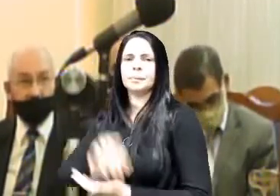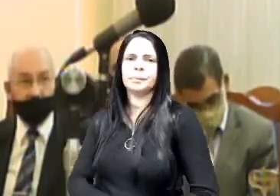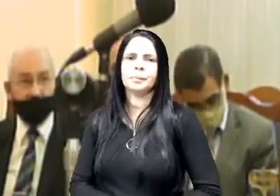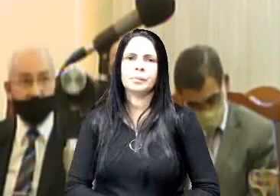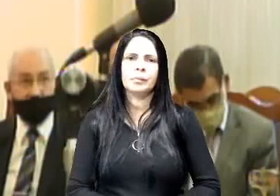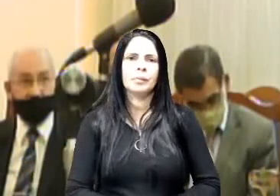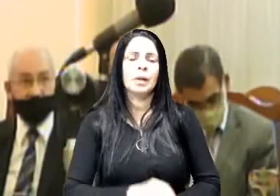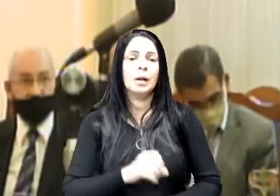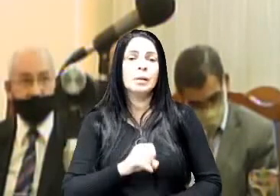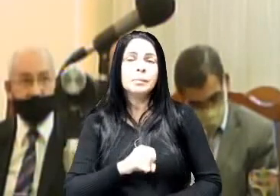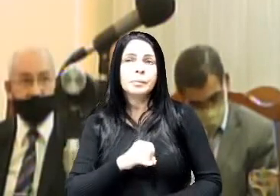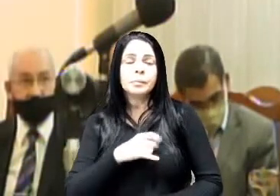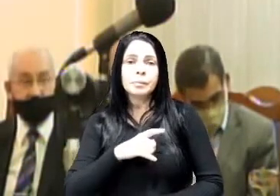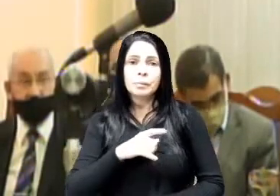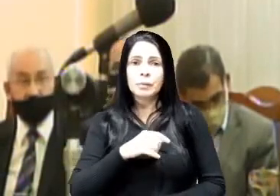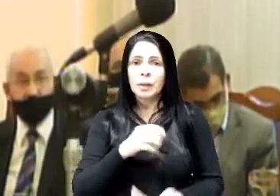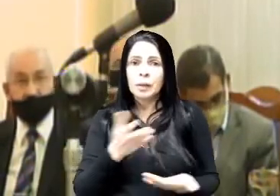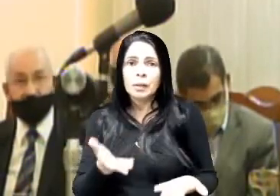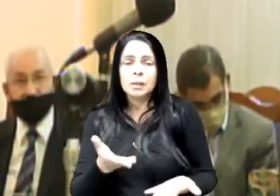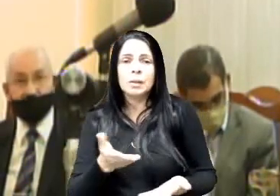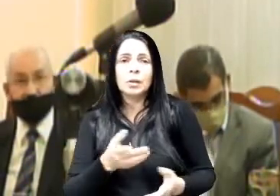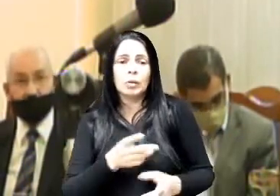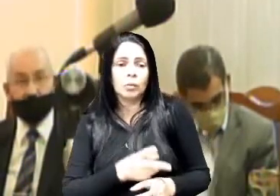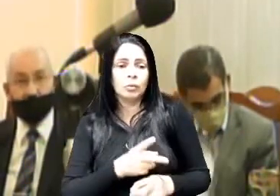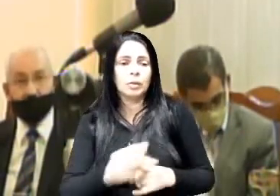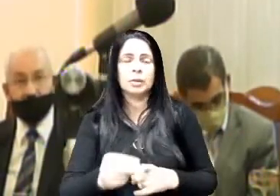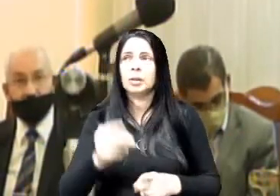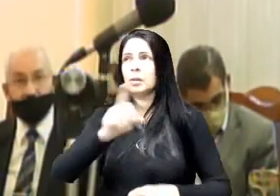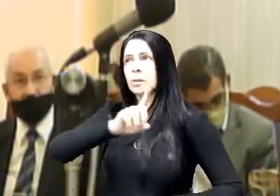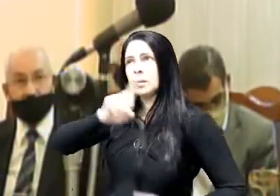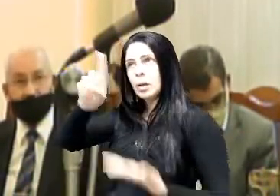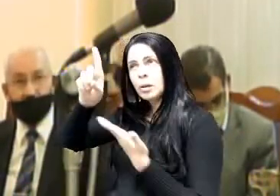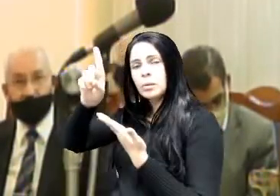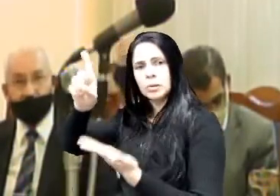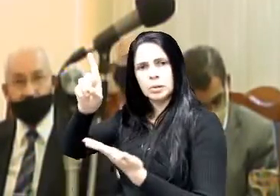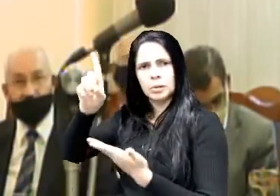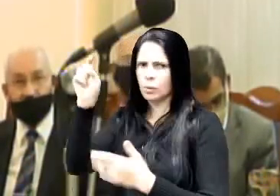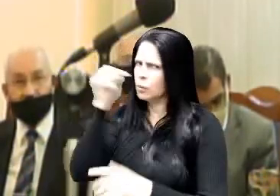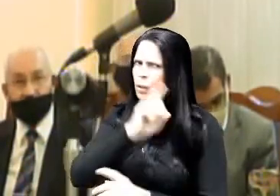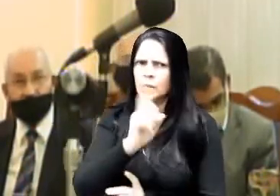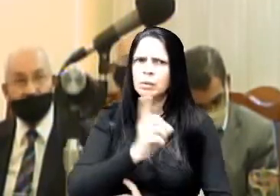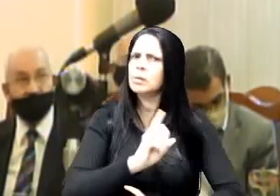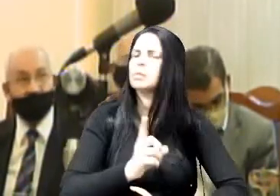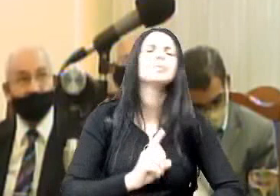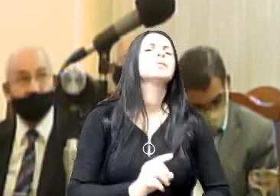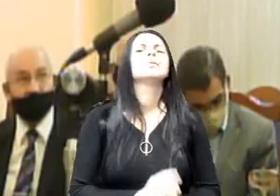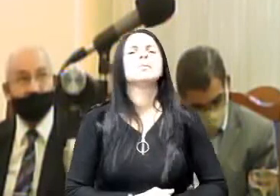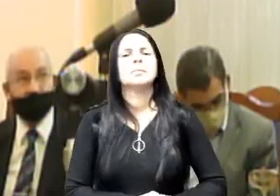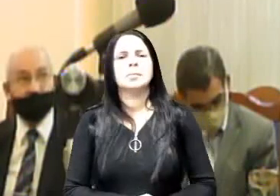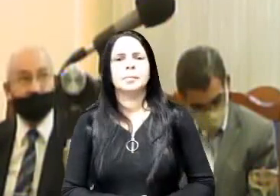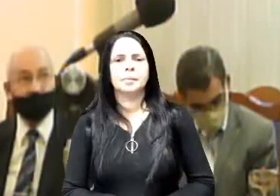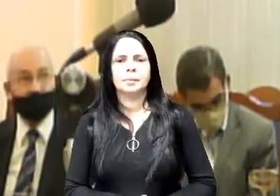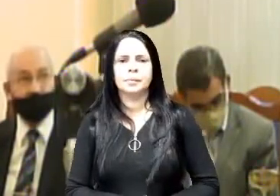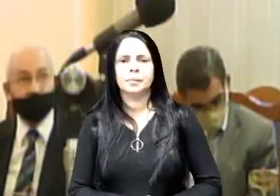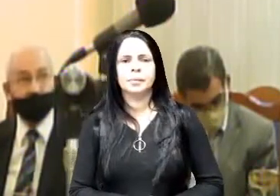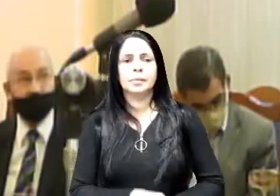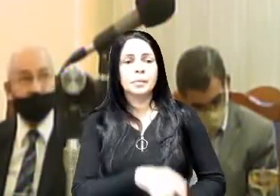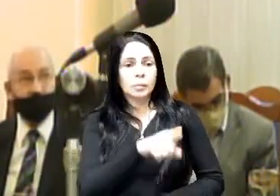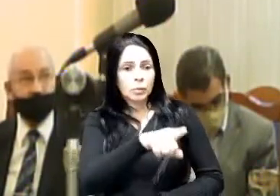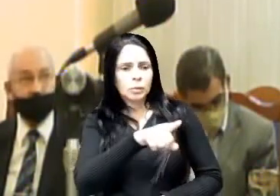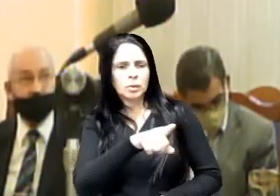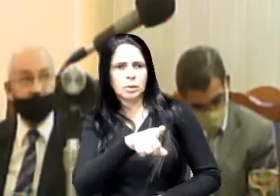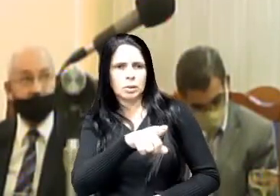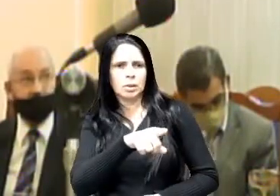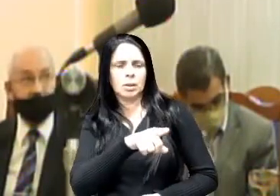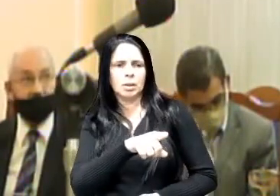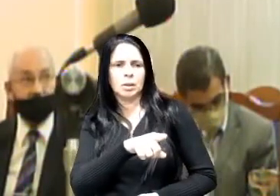Ser um vencedor em Deus não é difícil. Ser um vencedor em Deus, você estando em Deus, o salmista diz,